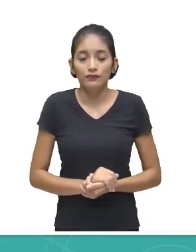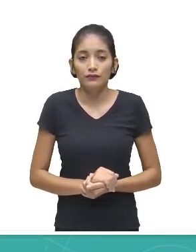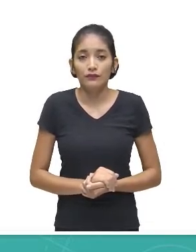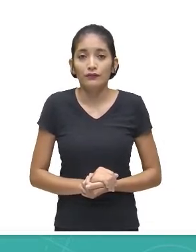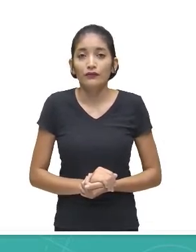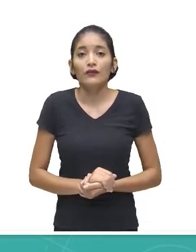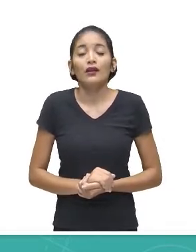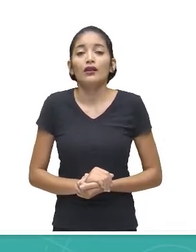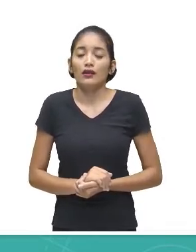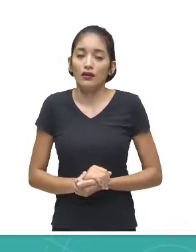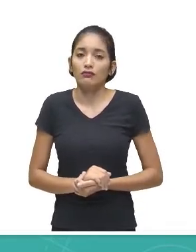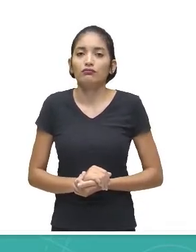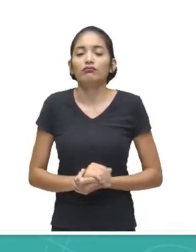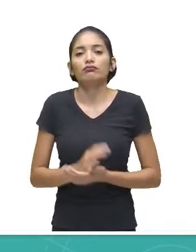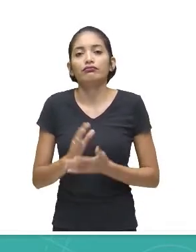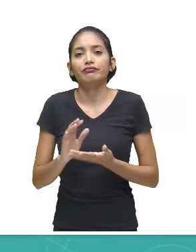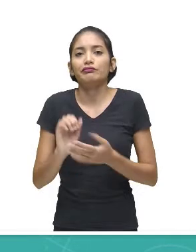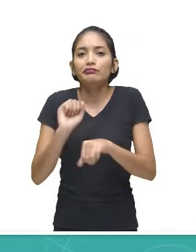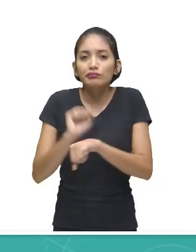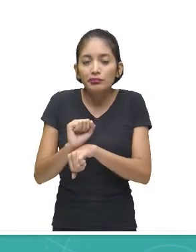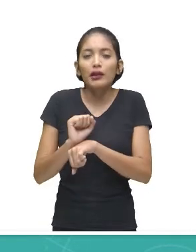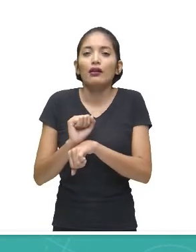pausar aqui os elementos, né?